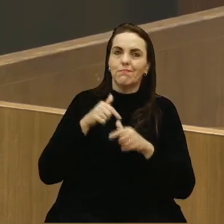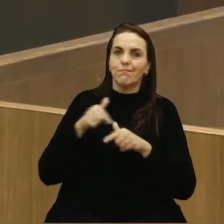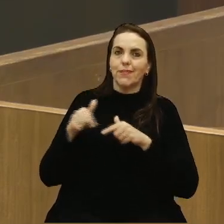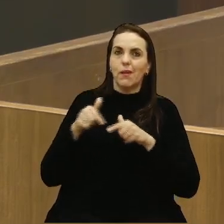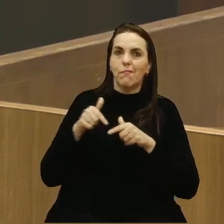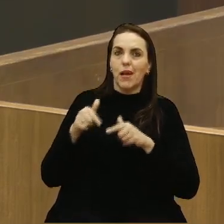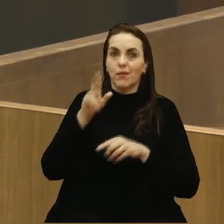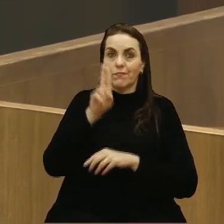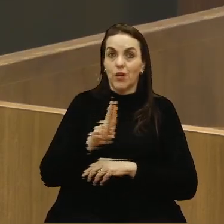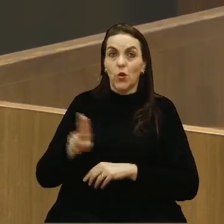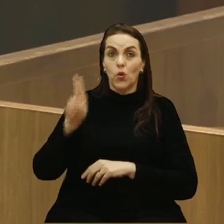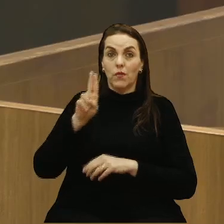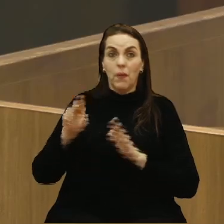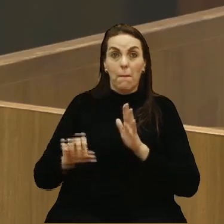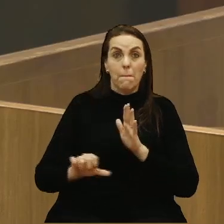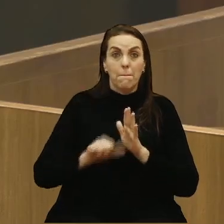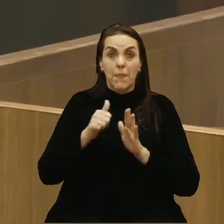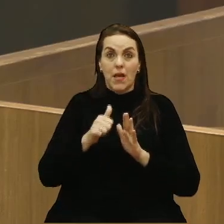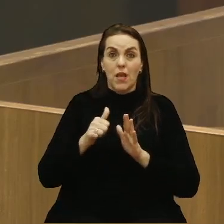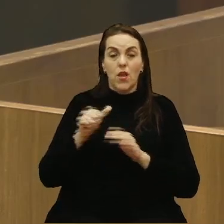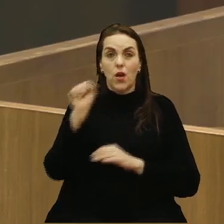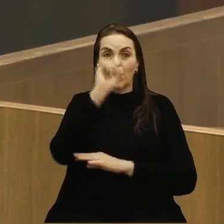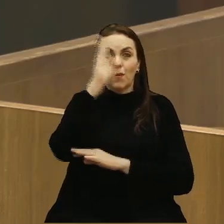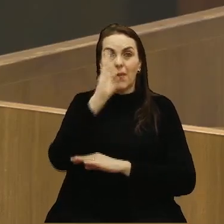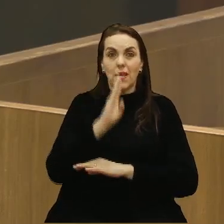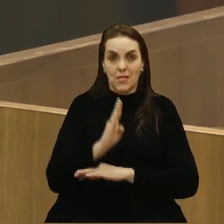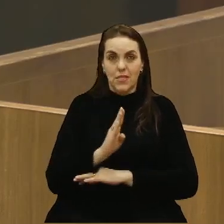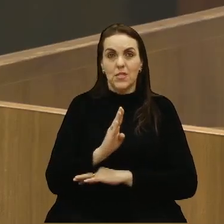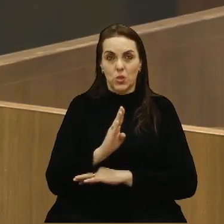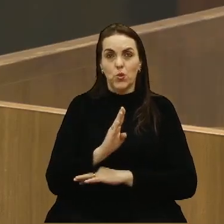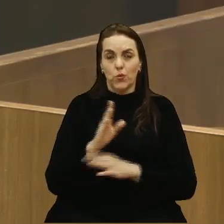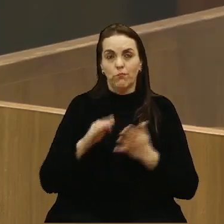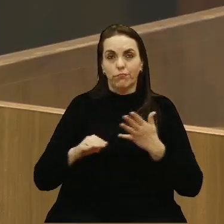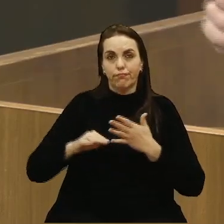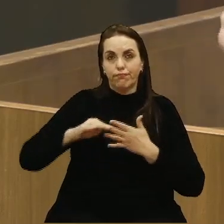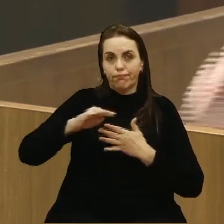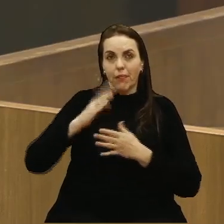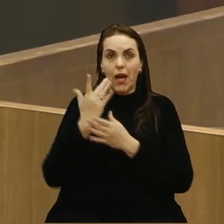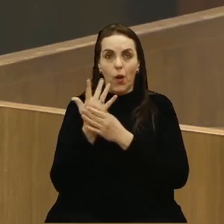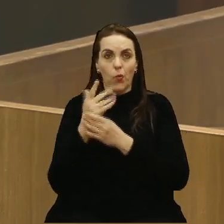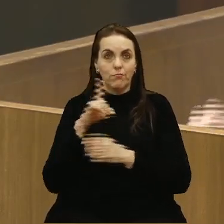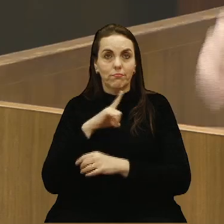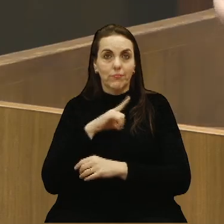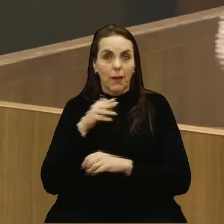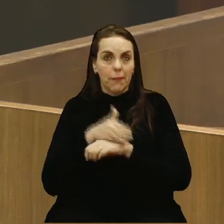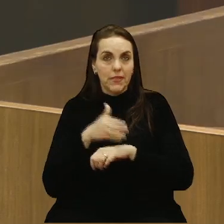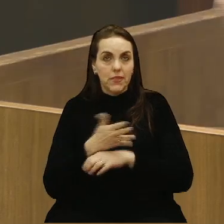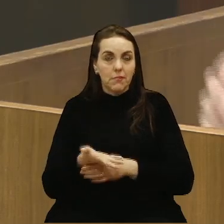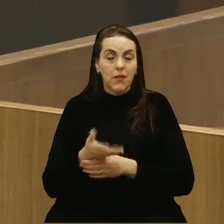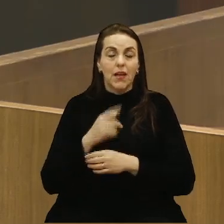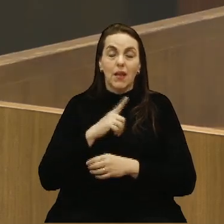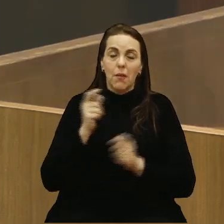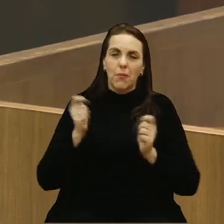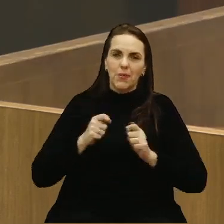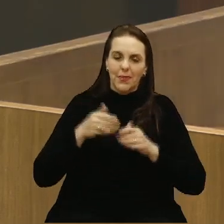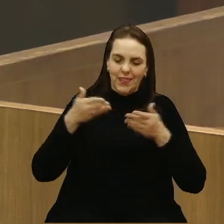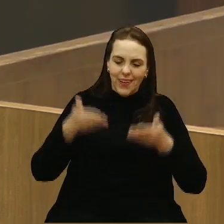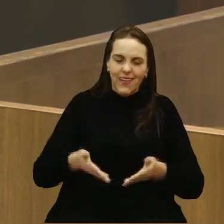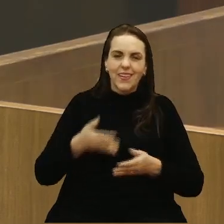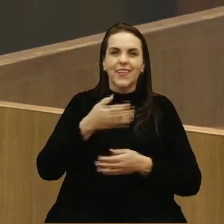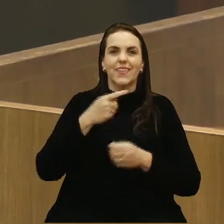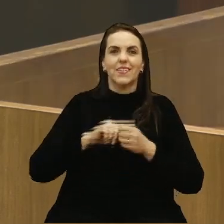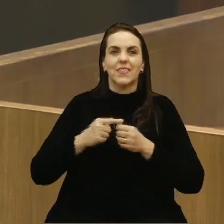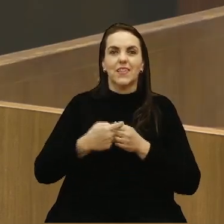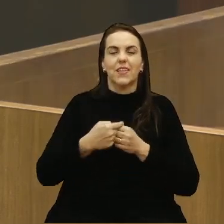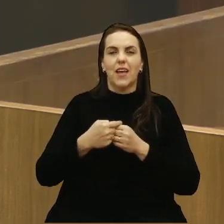universidade, de uma das melhores universidades do Brasil, que nós vamos poder ter na nossa cidade, que vai contribuir